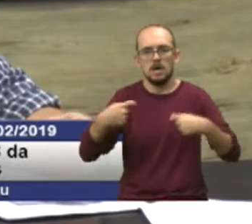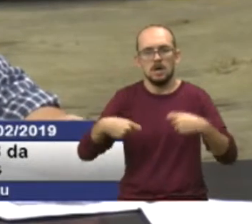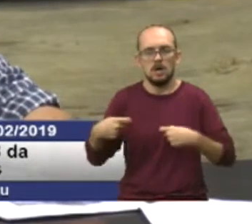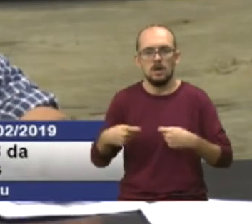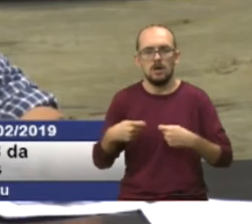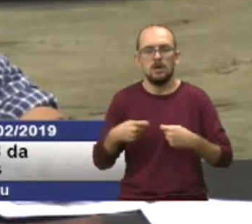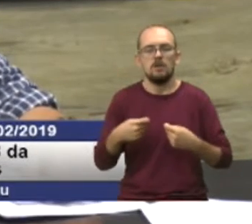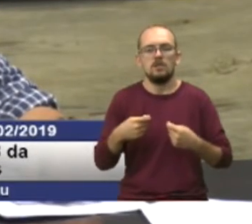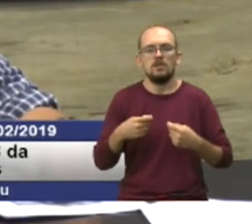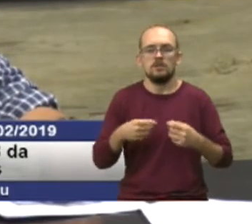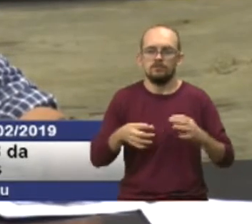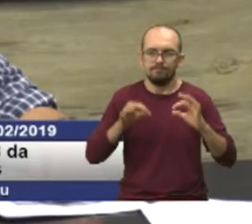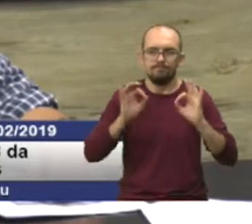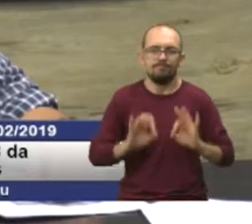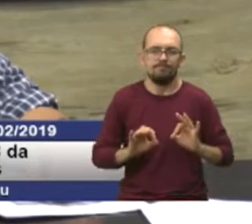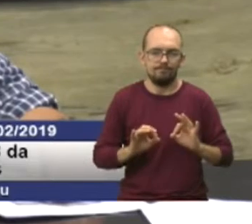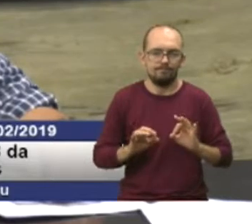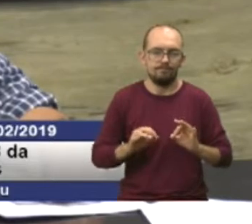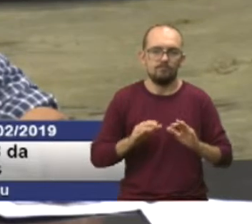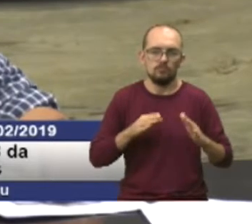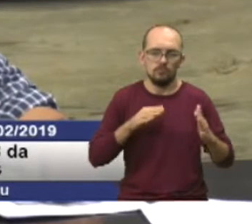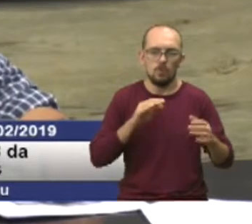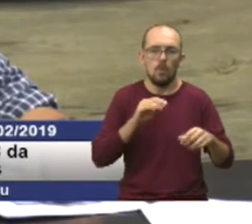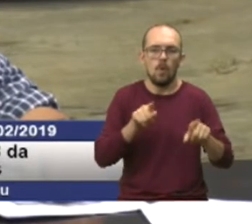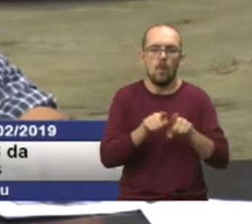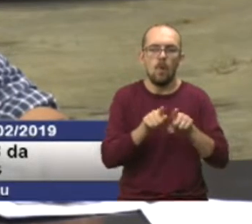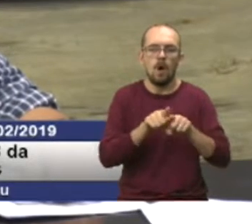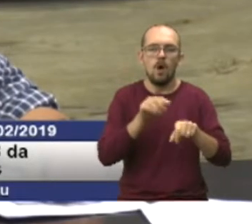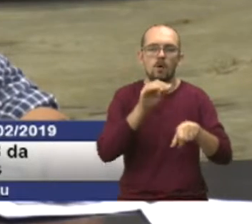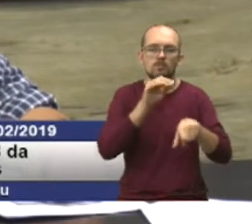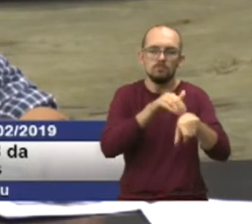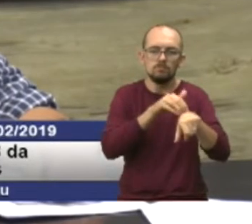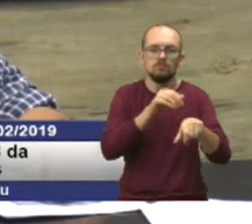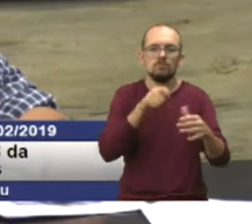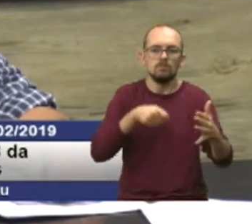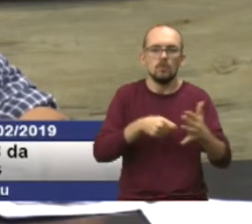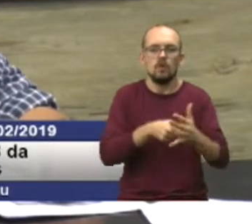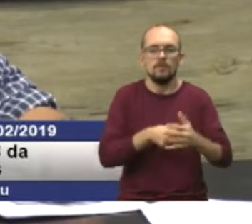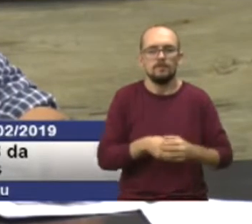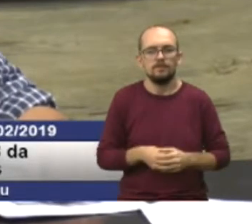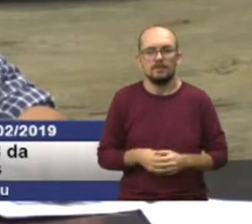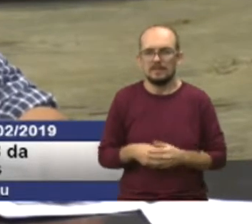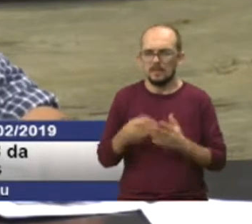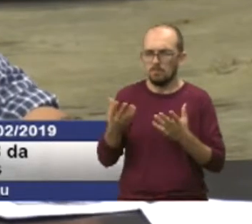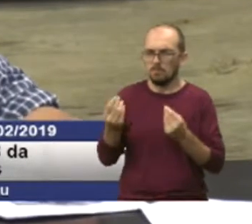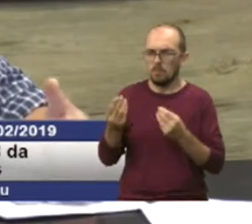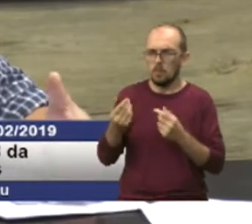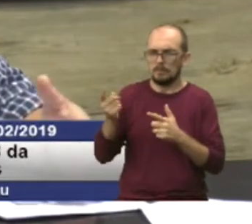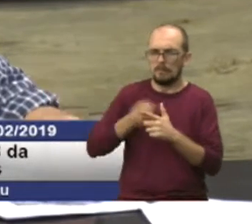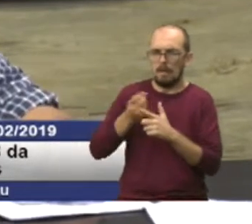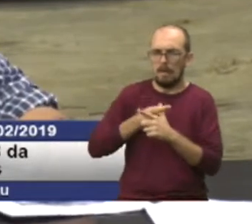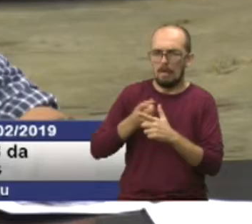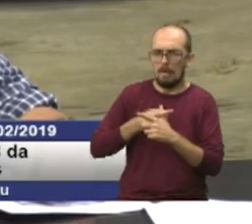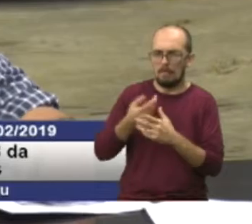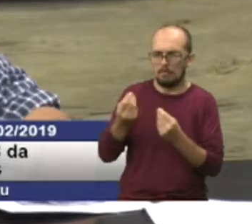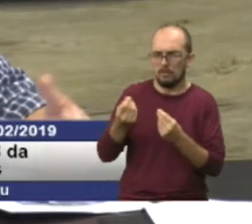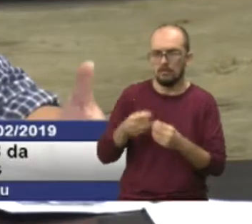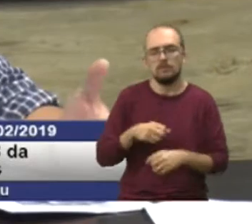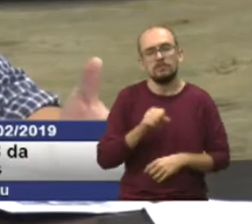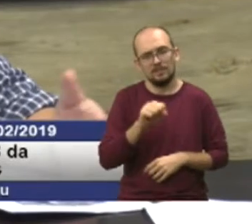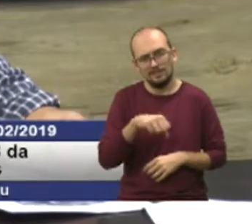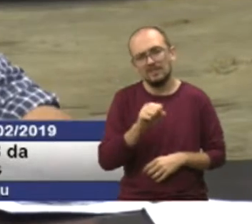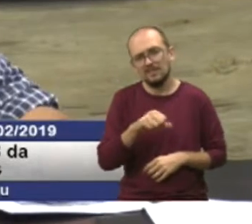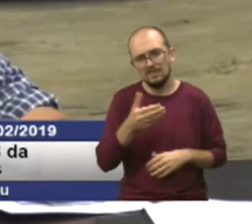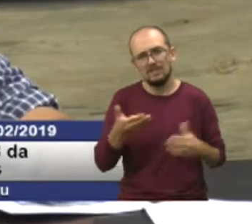uma maior efetividade na inadimplência. Mas a inadimplência é muito grande, né? Sim, sim. A gente, o